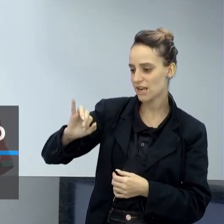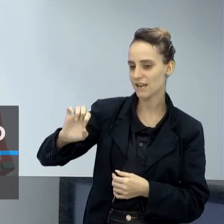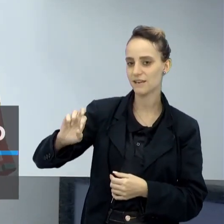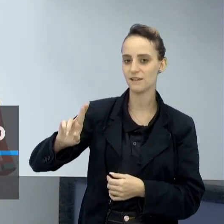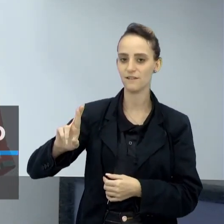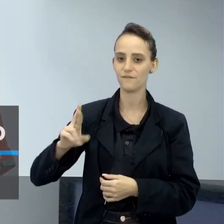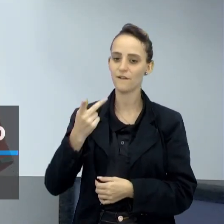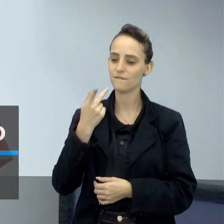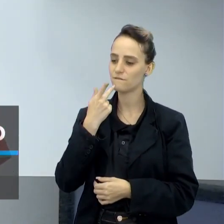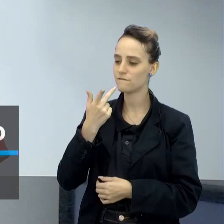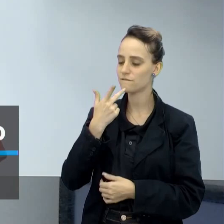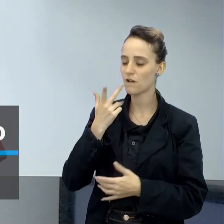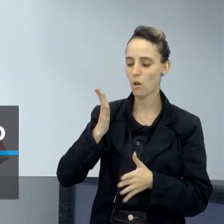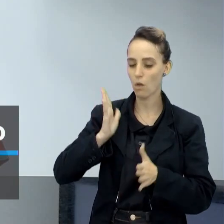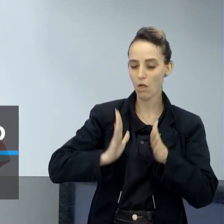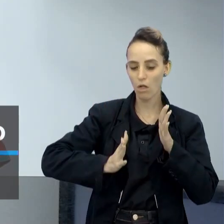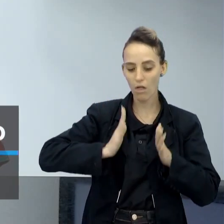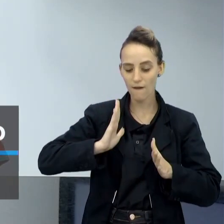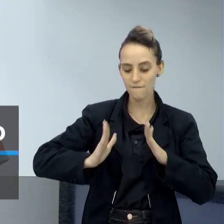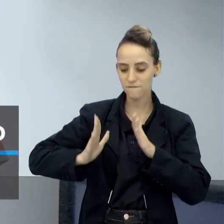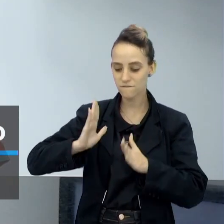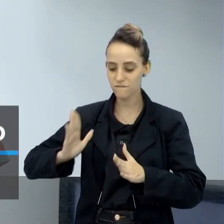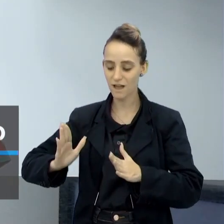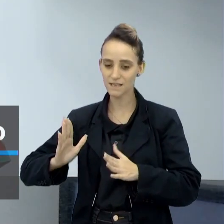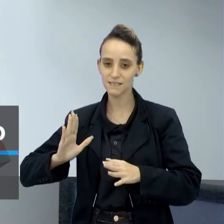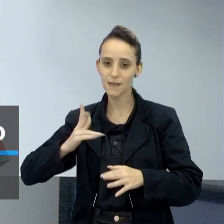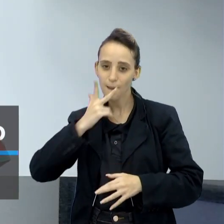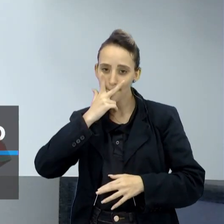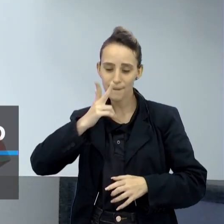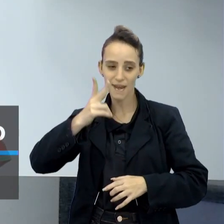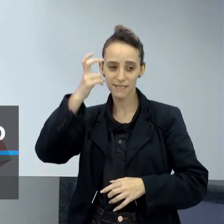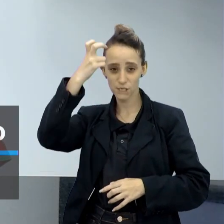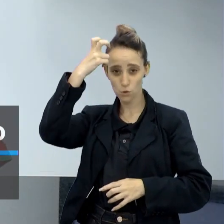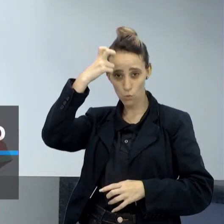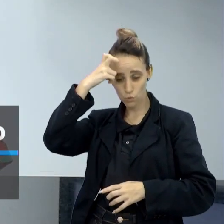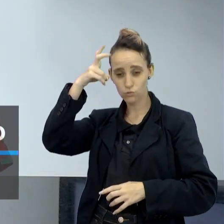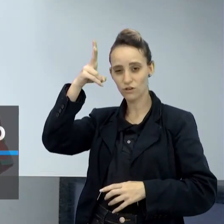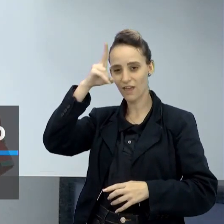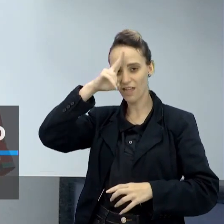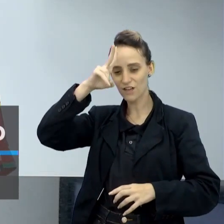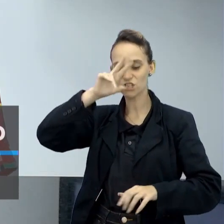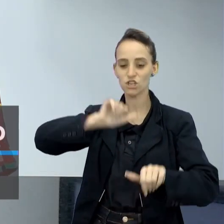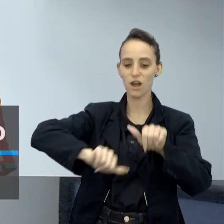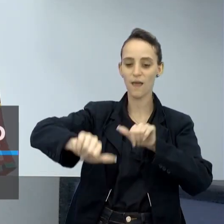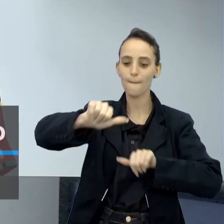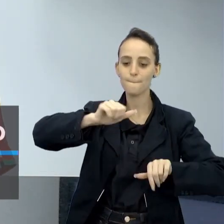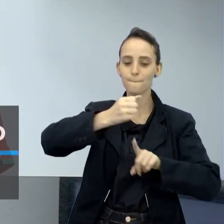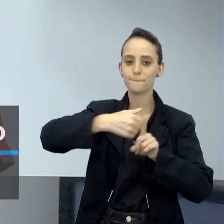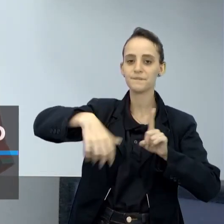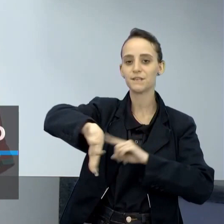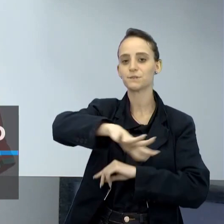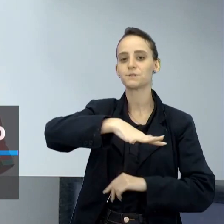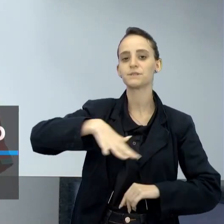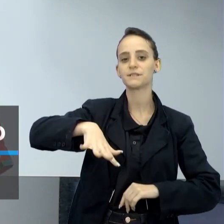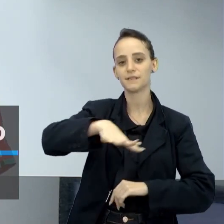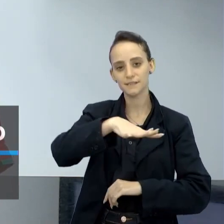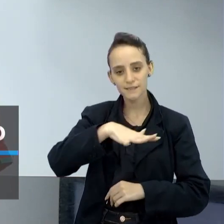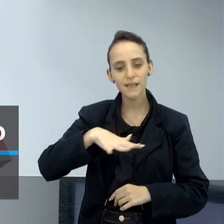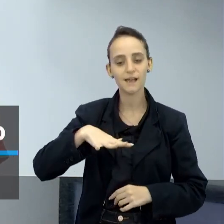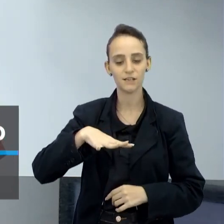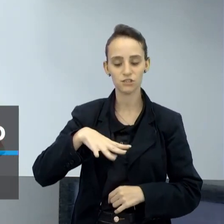conteúdo, ela acontece, ela atende com relação à história dessa civilização, dessa sociedade, das construções que